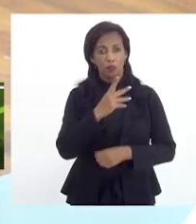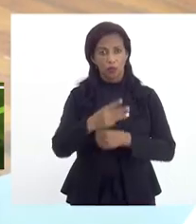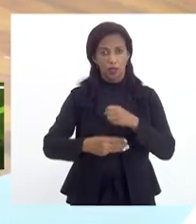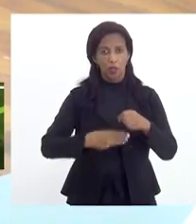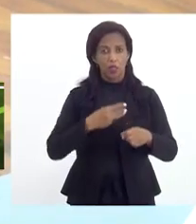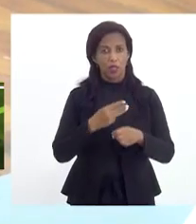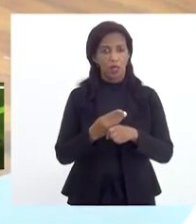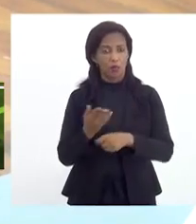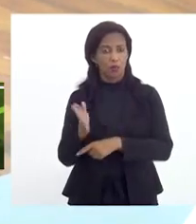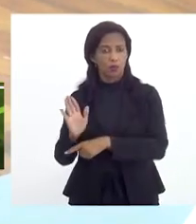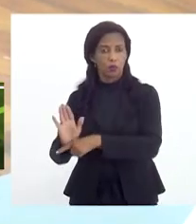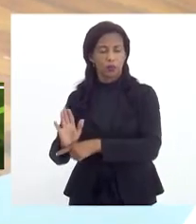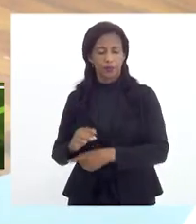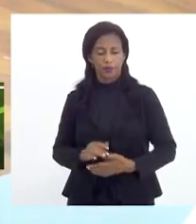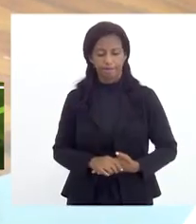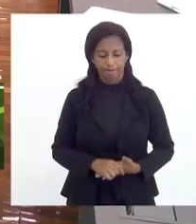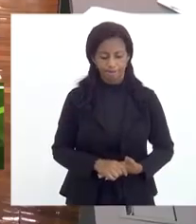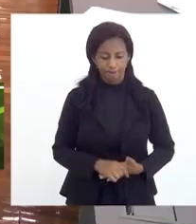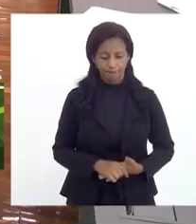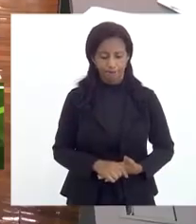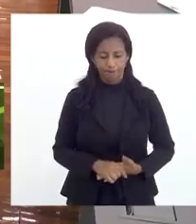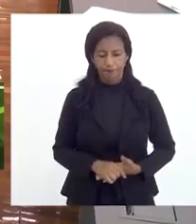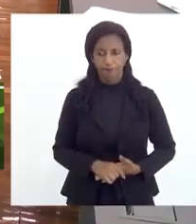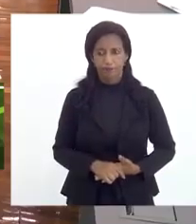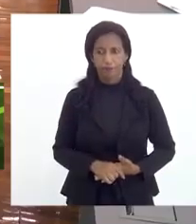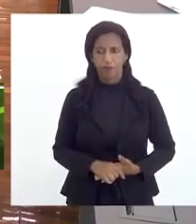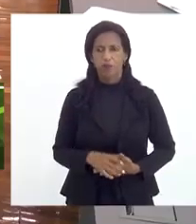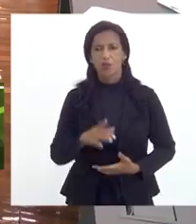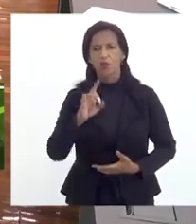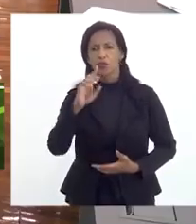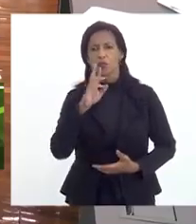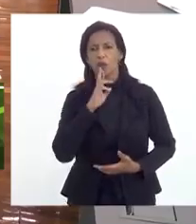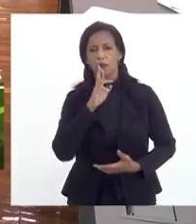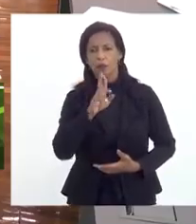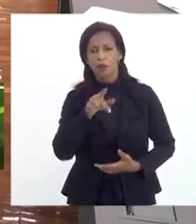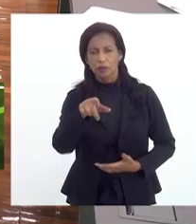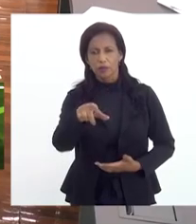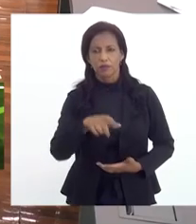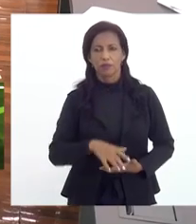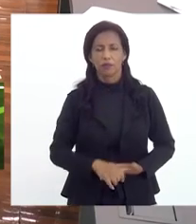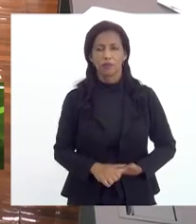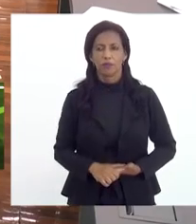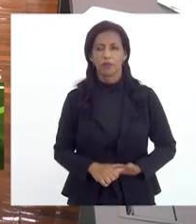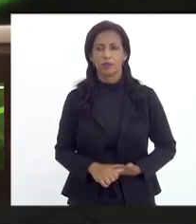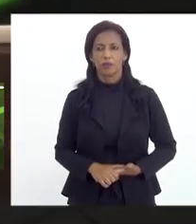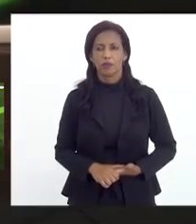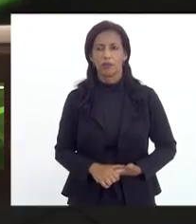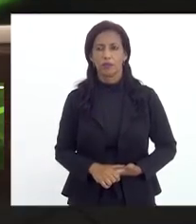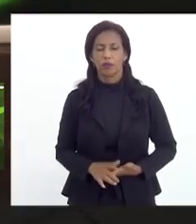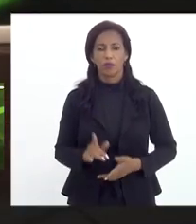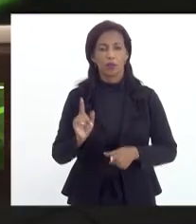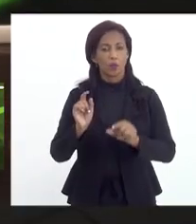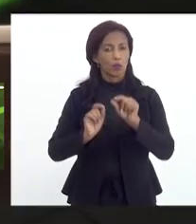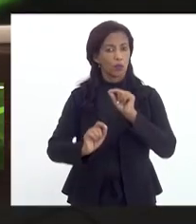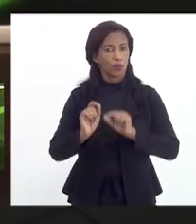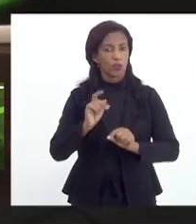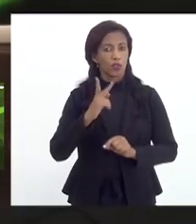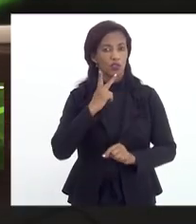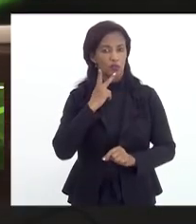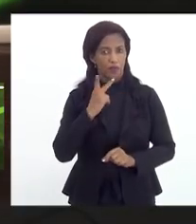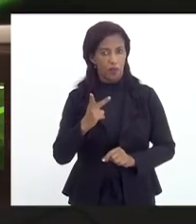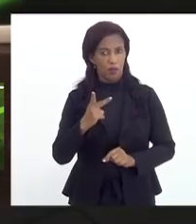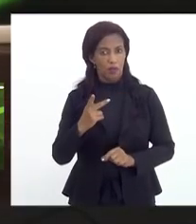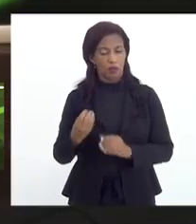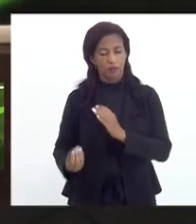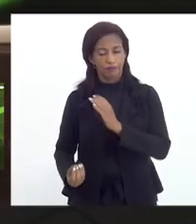Muito obrigada Deputada Mônica Só para tentar Responder O que a gente fala É que nós vamos fazer Uma lei